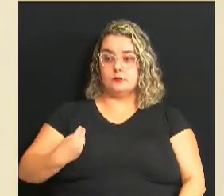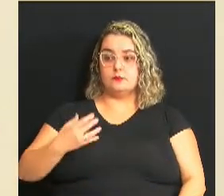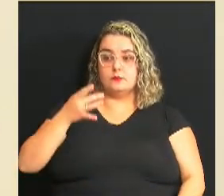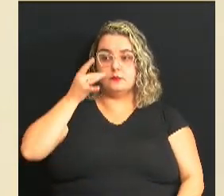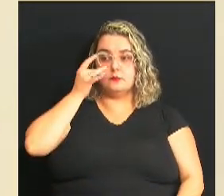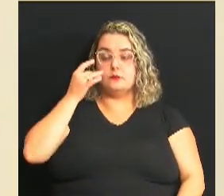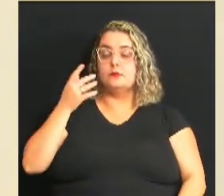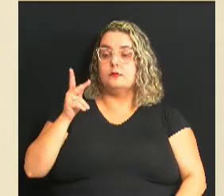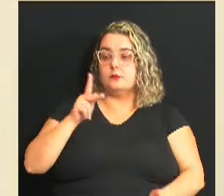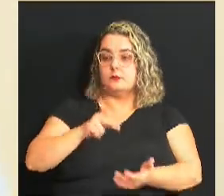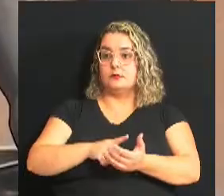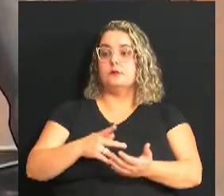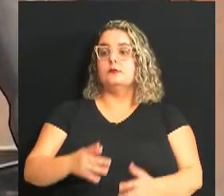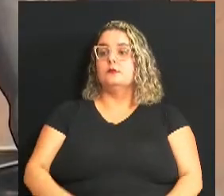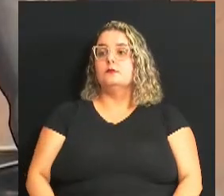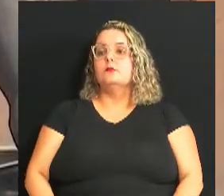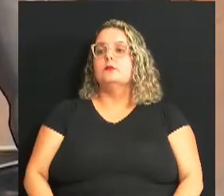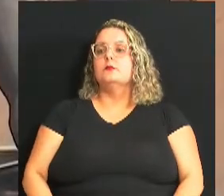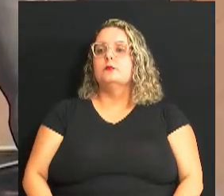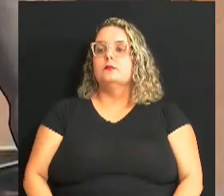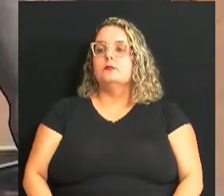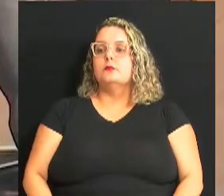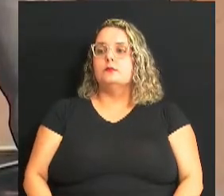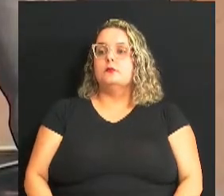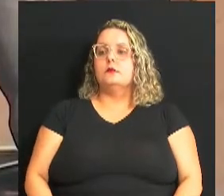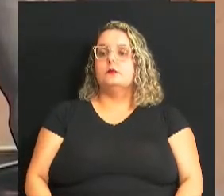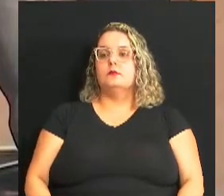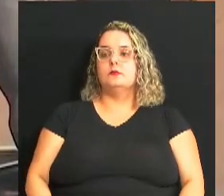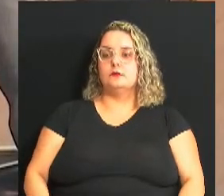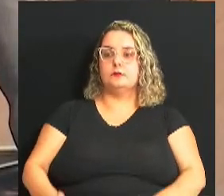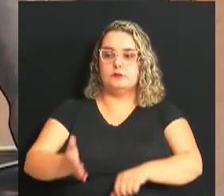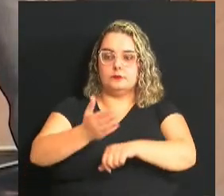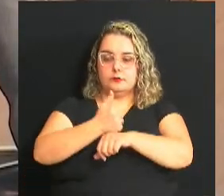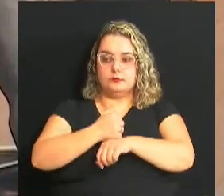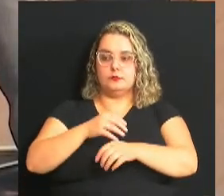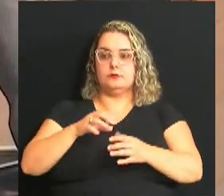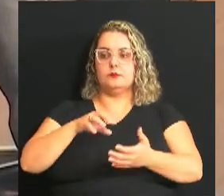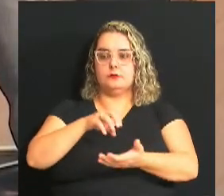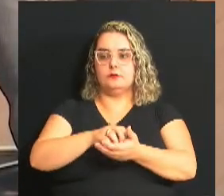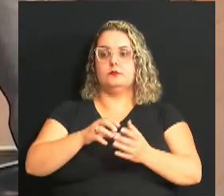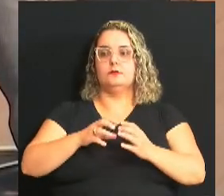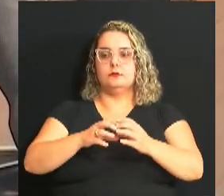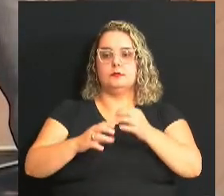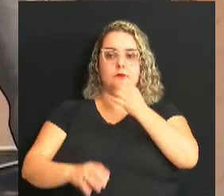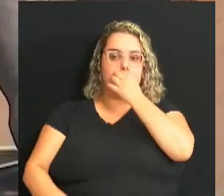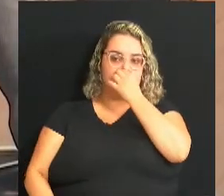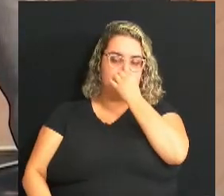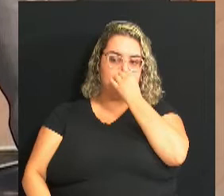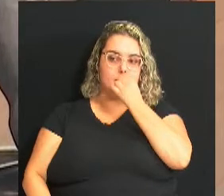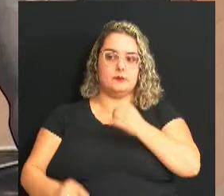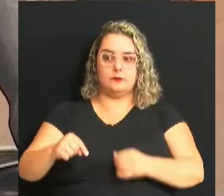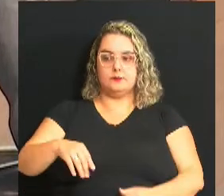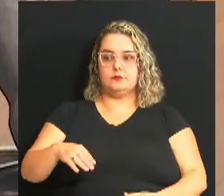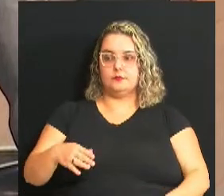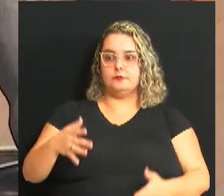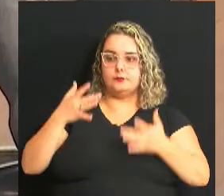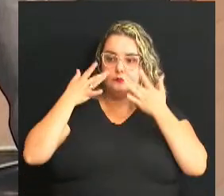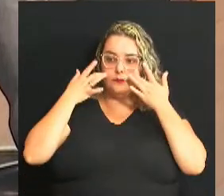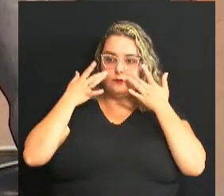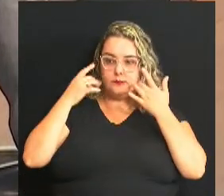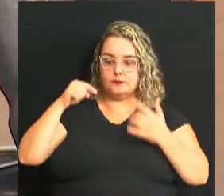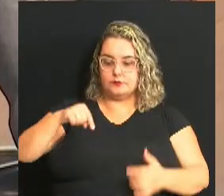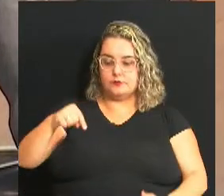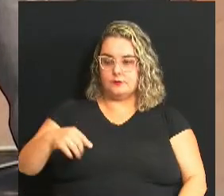Então, Paulo, eu vou só mencionar, antes de entrar no centro de convivência, alguns detalhes. Por exemplo, aqui o Teatro Bento Quirino, essa articulação já